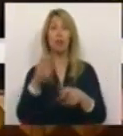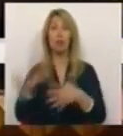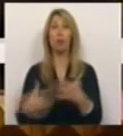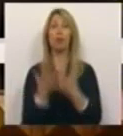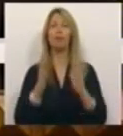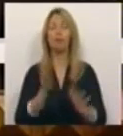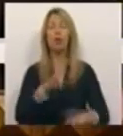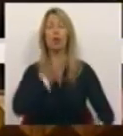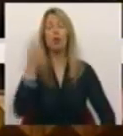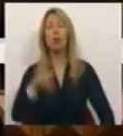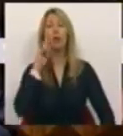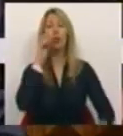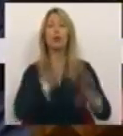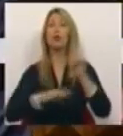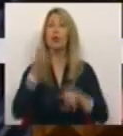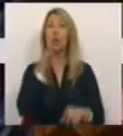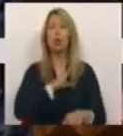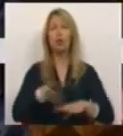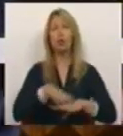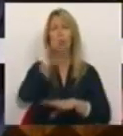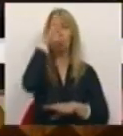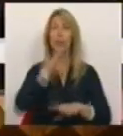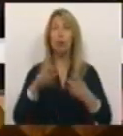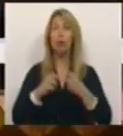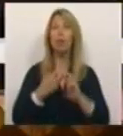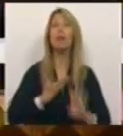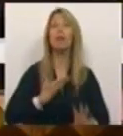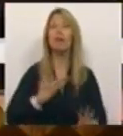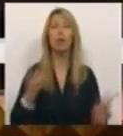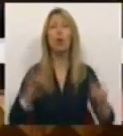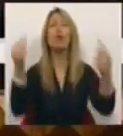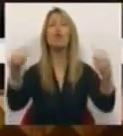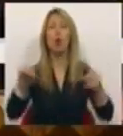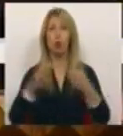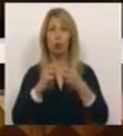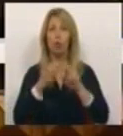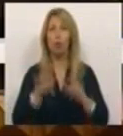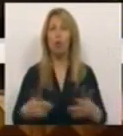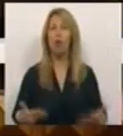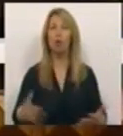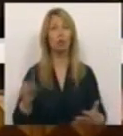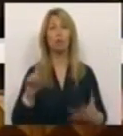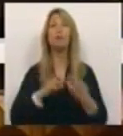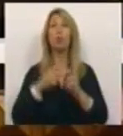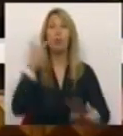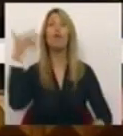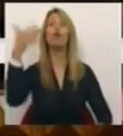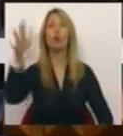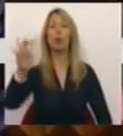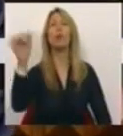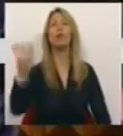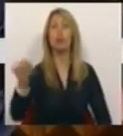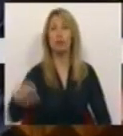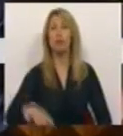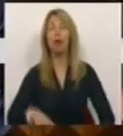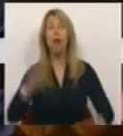senhoras e senhores deputados, senhores membros do Governo, o problema da dívida não é só um problema de hoje, é um problema do futuro do país. É um